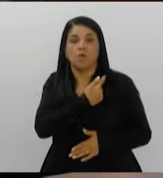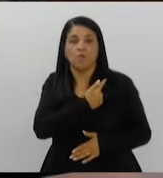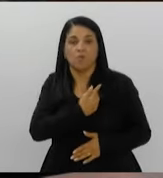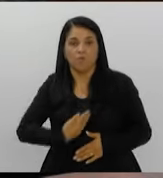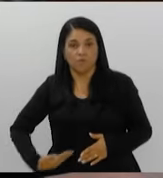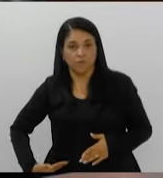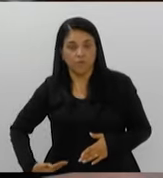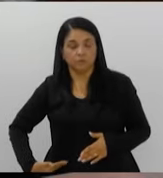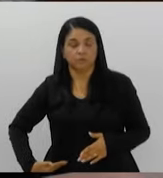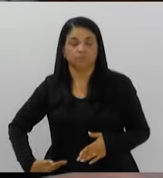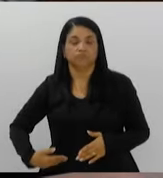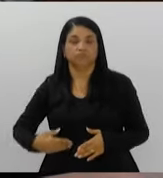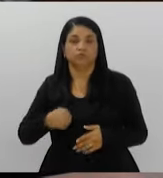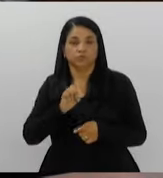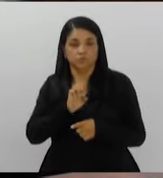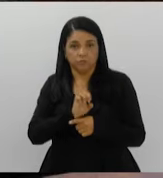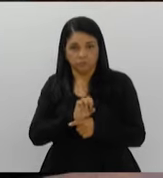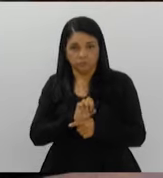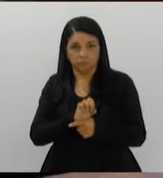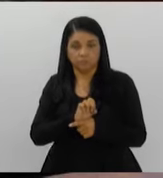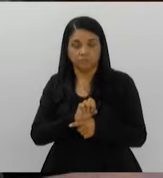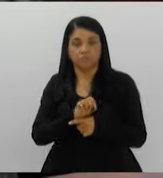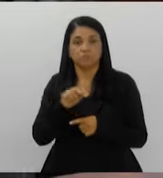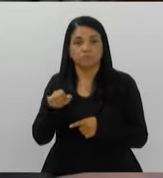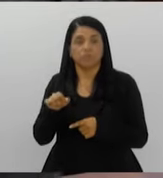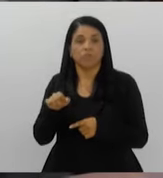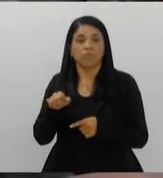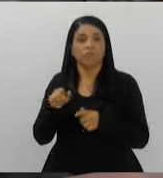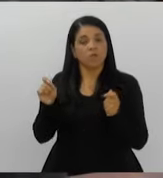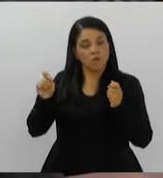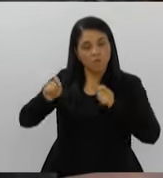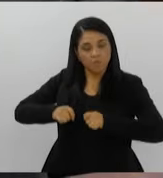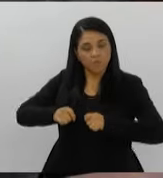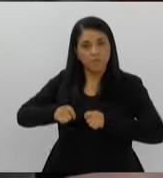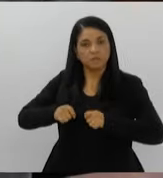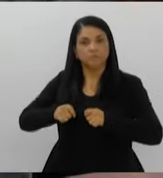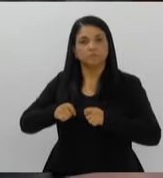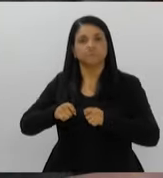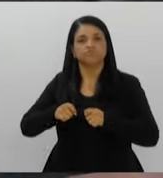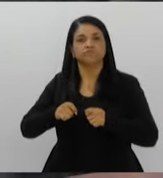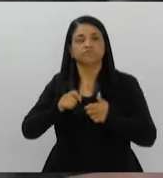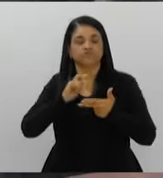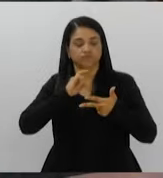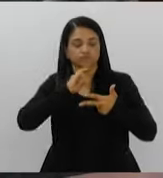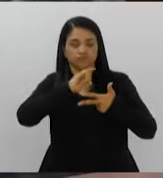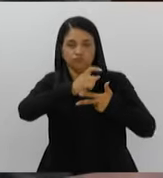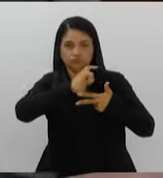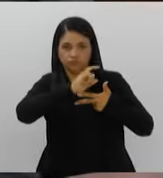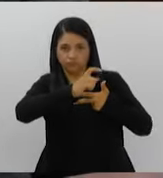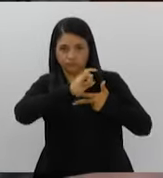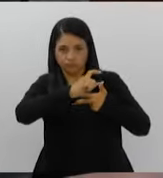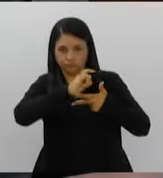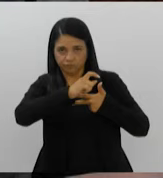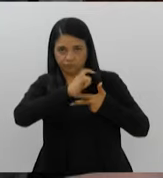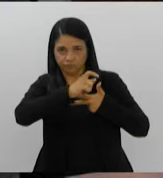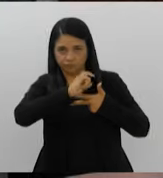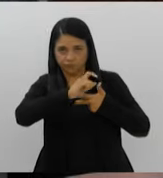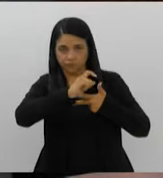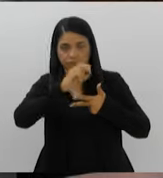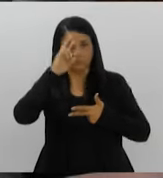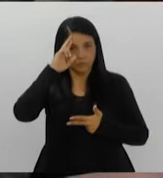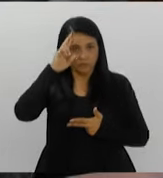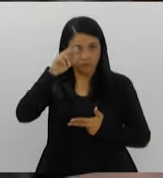Poder Executivo, algo que lhe é atribuição, competência originária do chefe do Poder Executivo. Nós, como